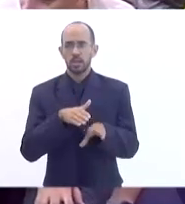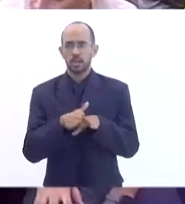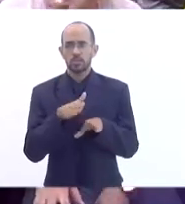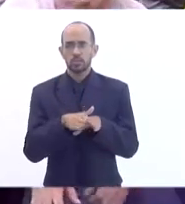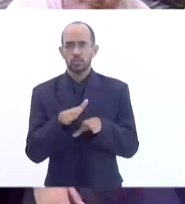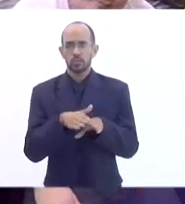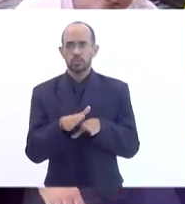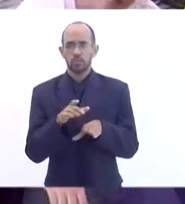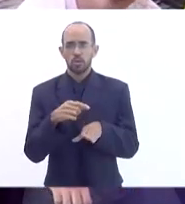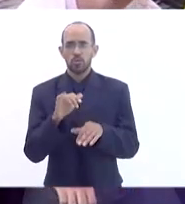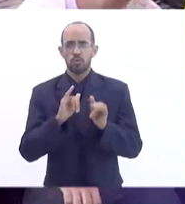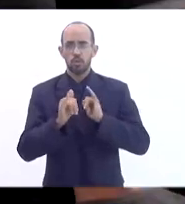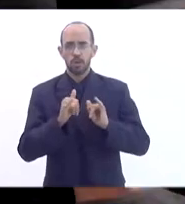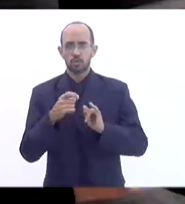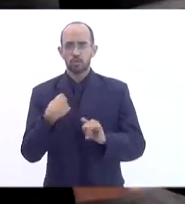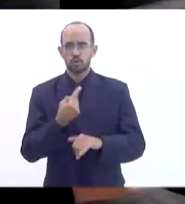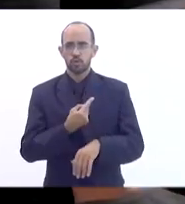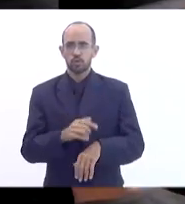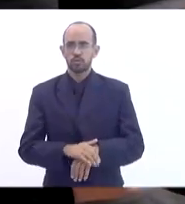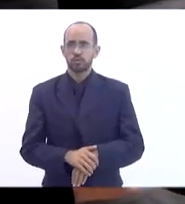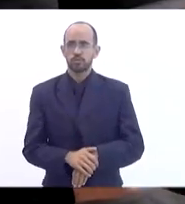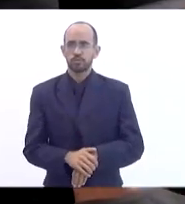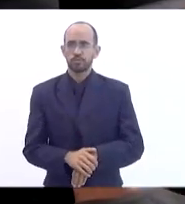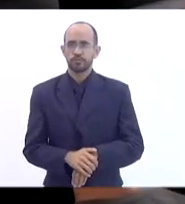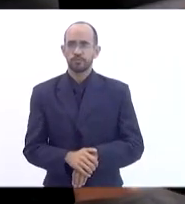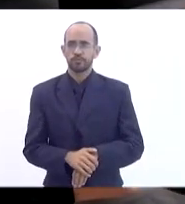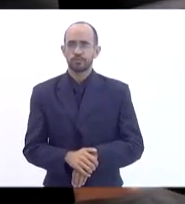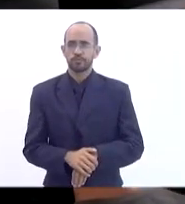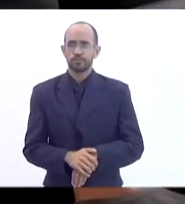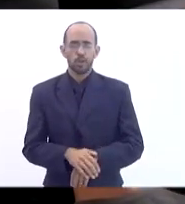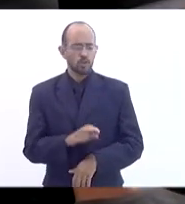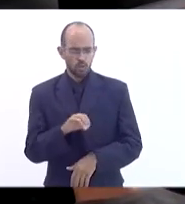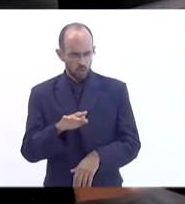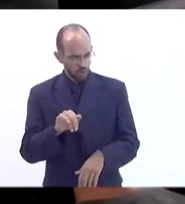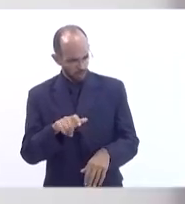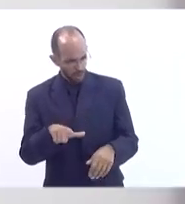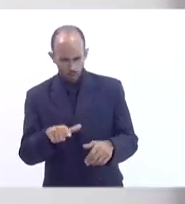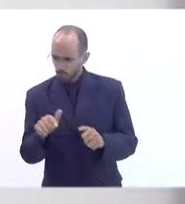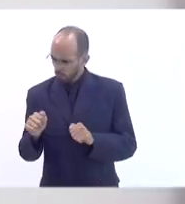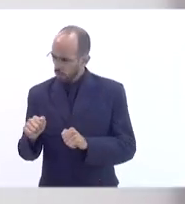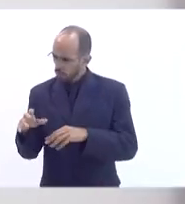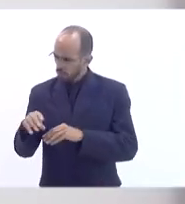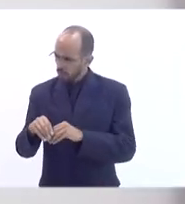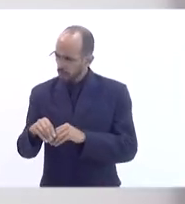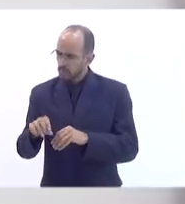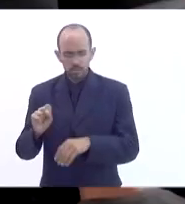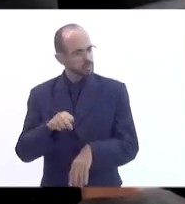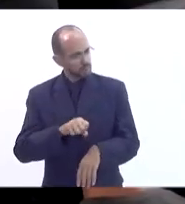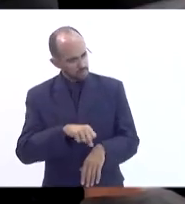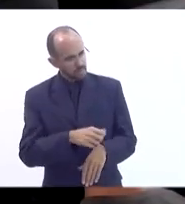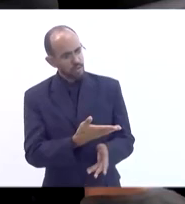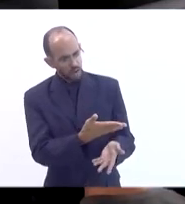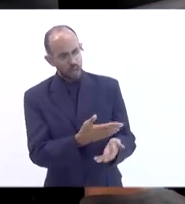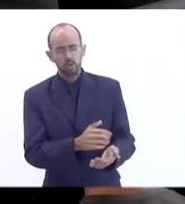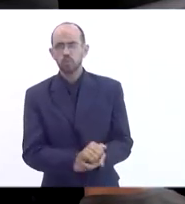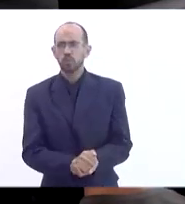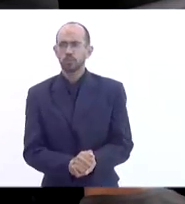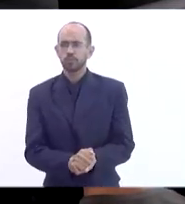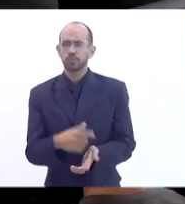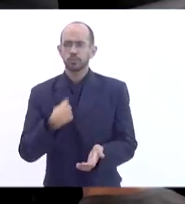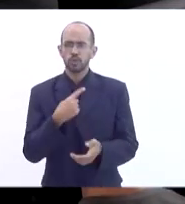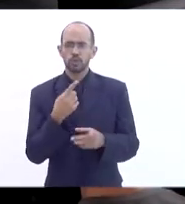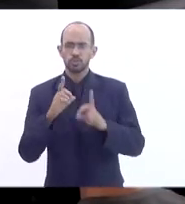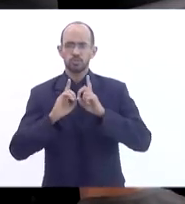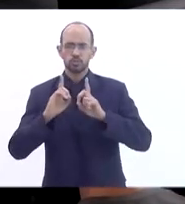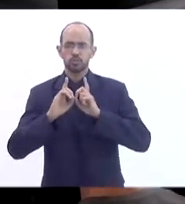nossas Coronel Carlos só me perdi só a parte sim claro excelência a gente tem discutido discutir com com todos vocês